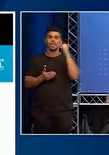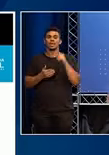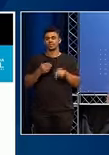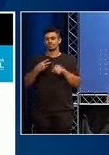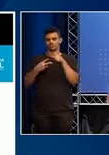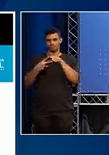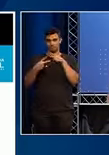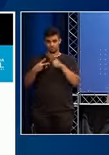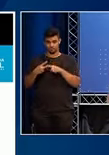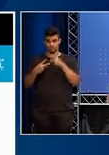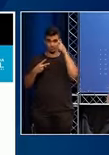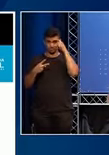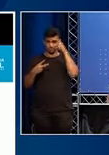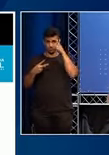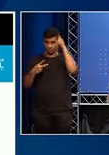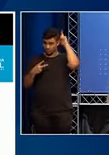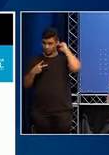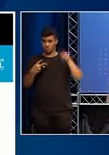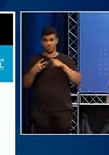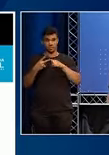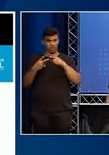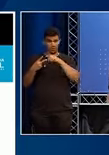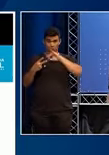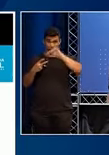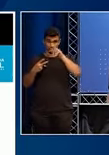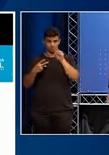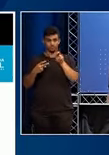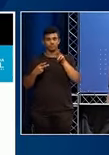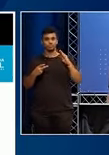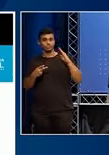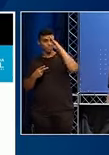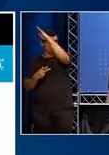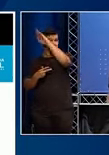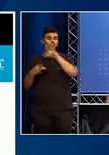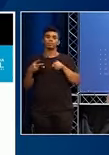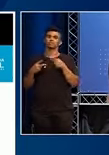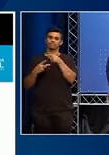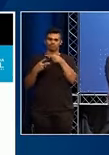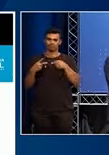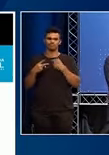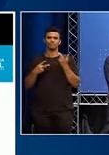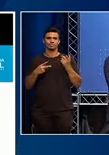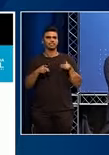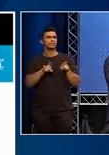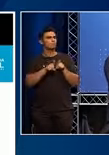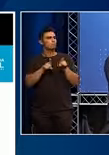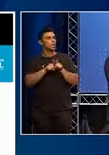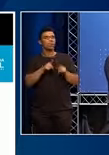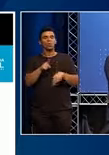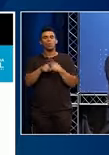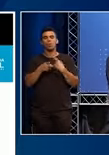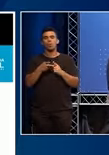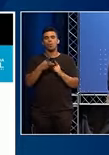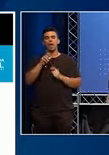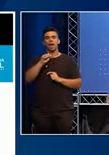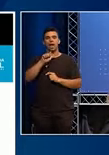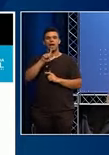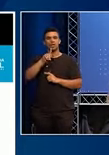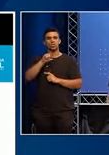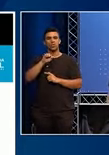Bolsonaro, operacionalizada pelo Adolfo, e eu falei até para o Adolfo, né, Adolfo, que eu